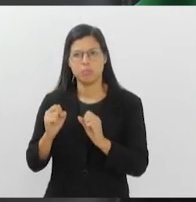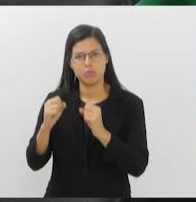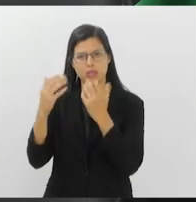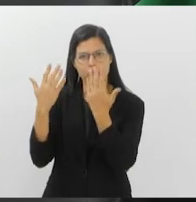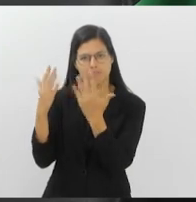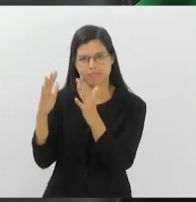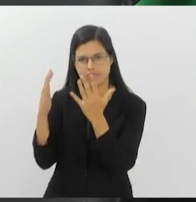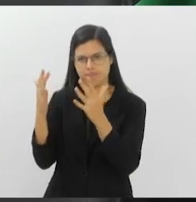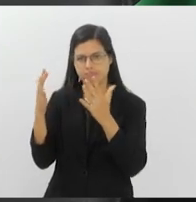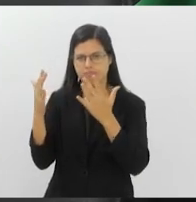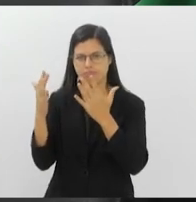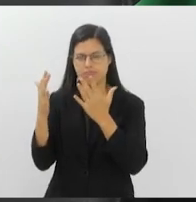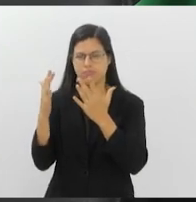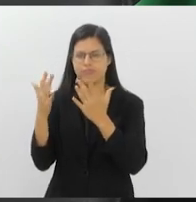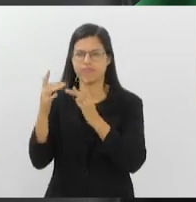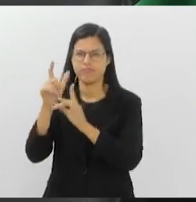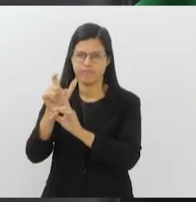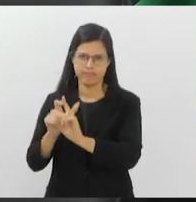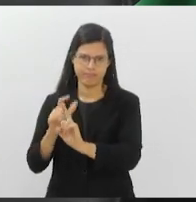deputado Flávio Serafini.